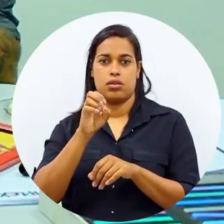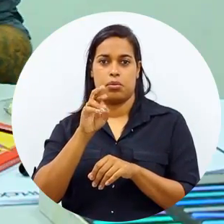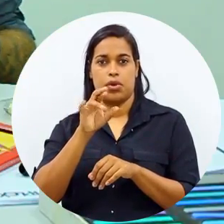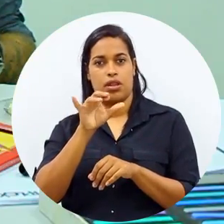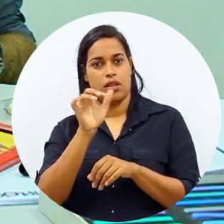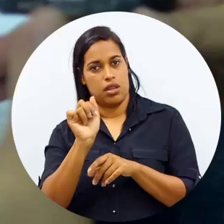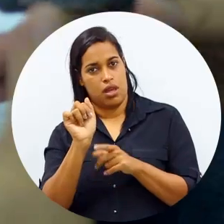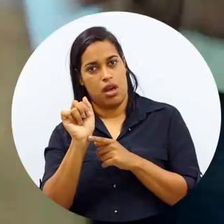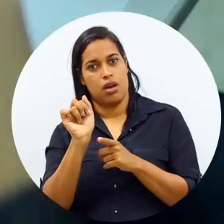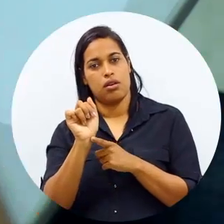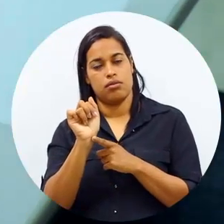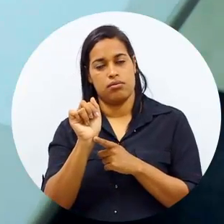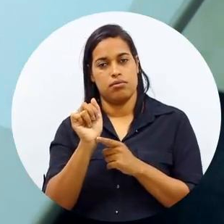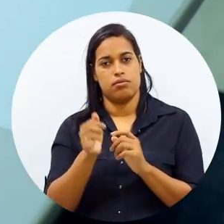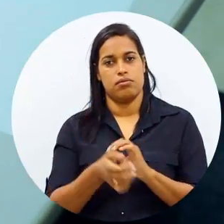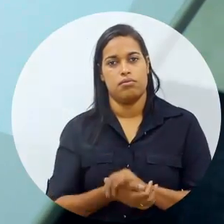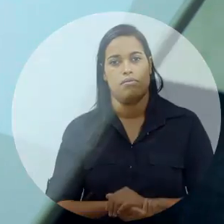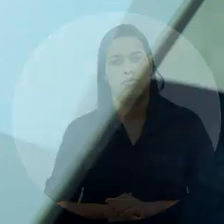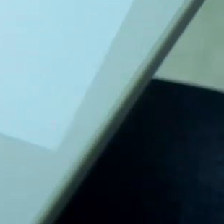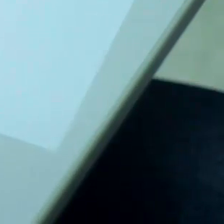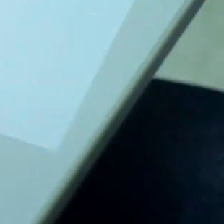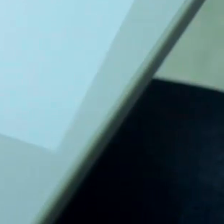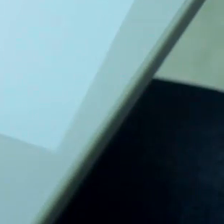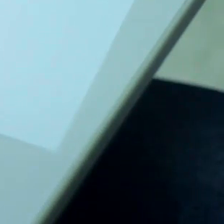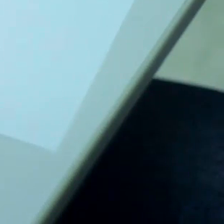assimetria em contraste à assimetria.